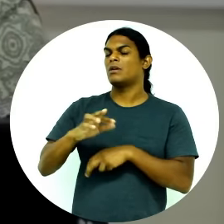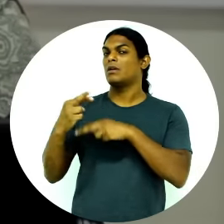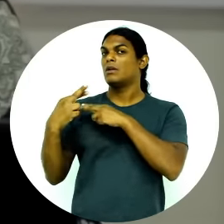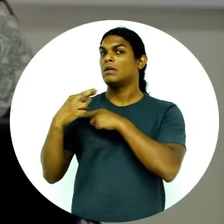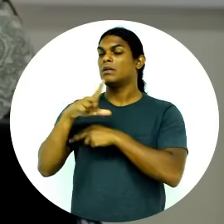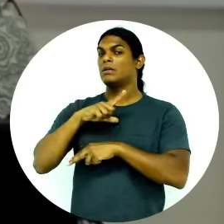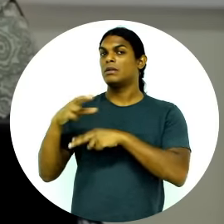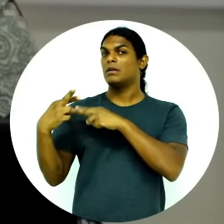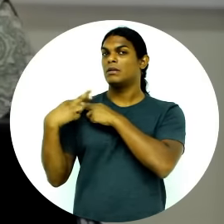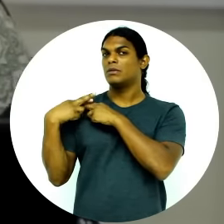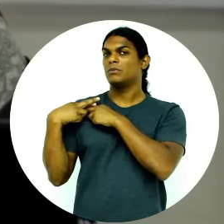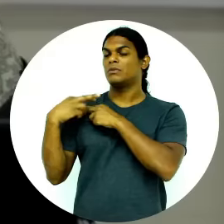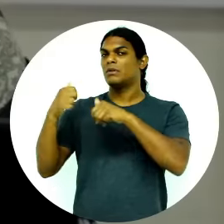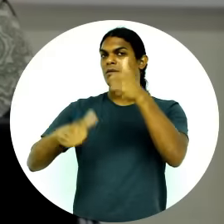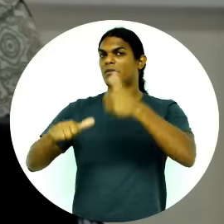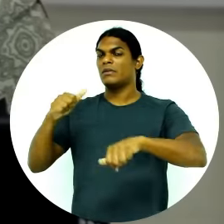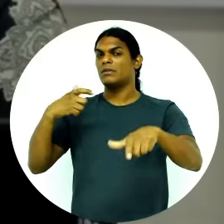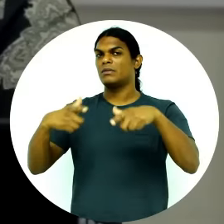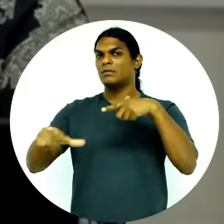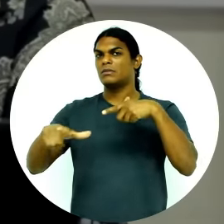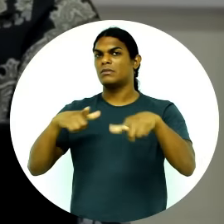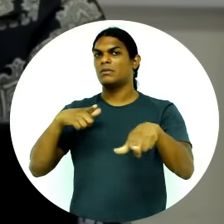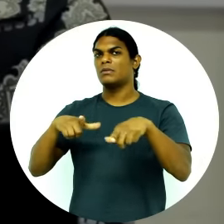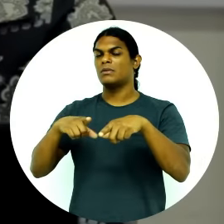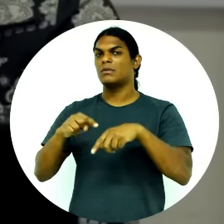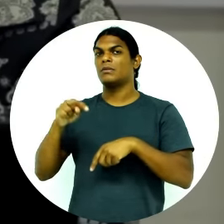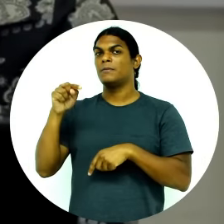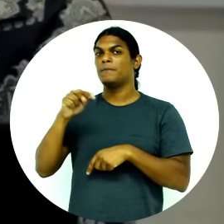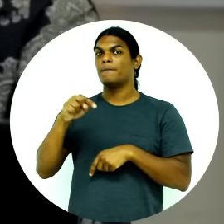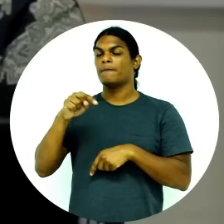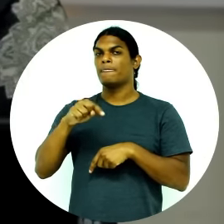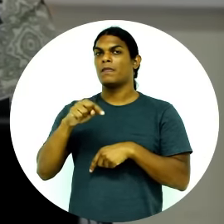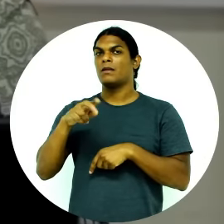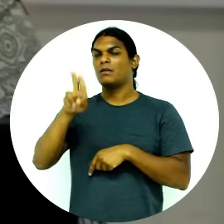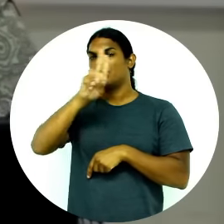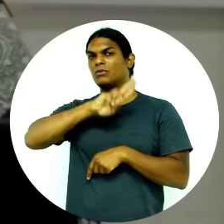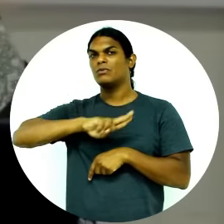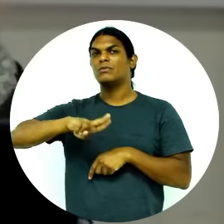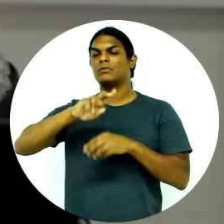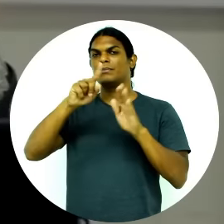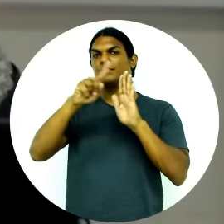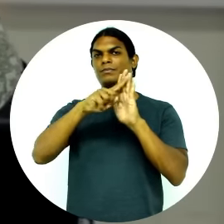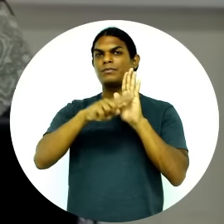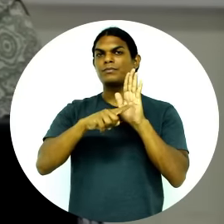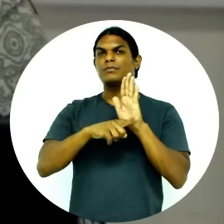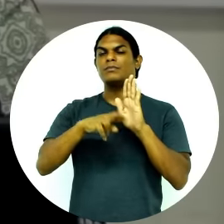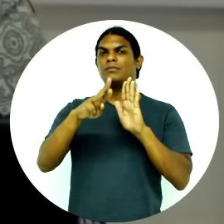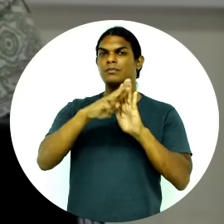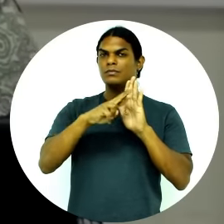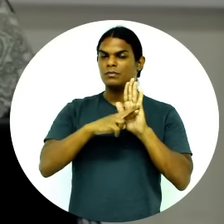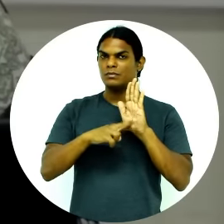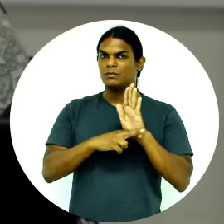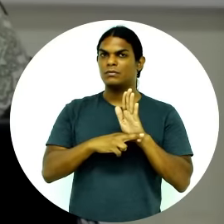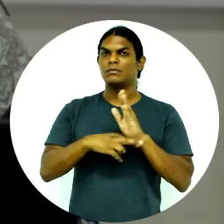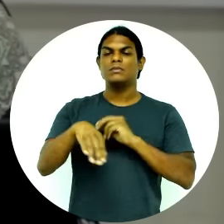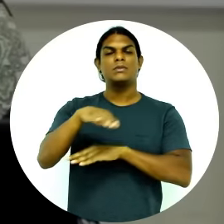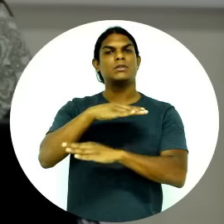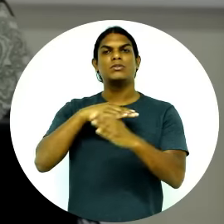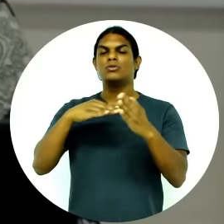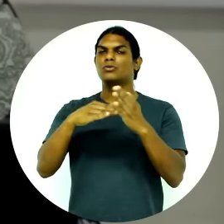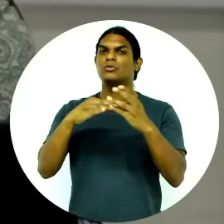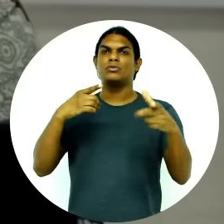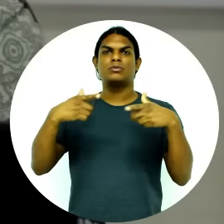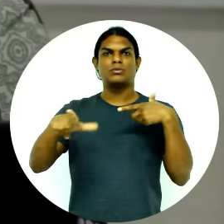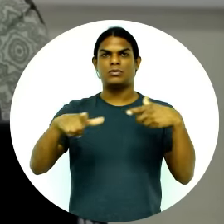exercido, necessariamente a organização ou a má organização, comprometa o resultado ou comprometa o desempenho